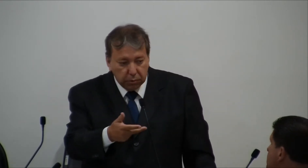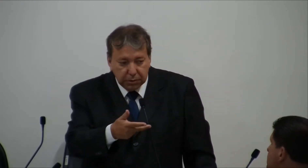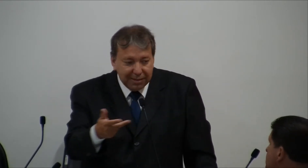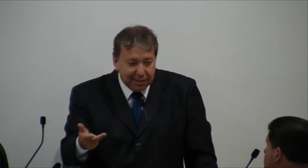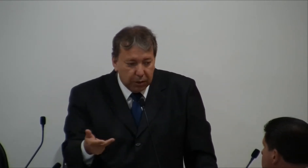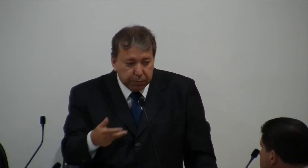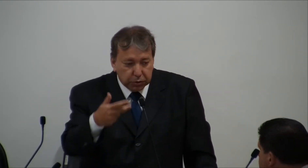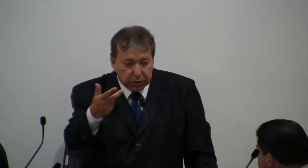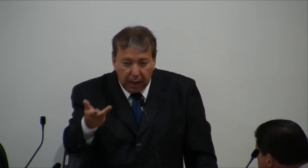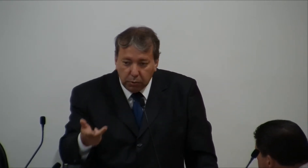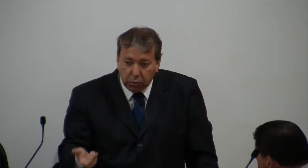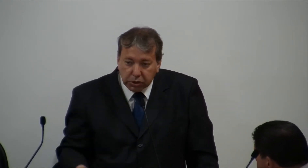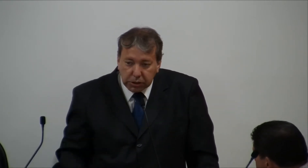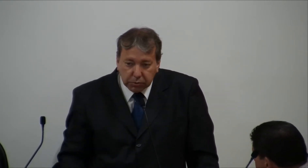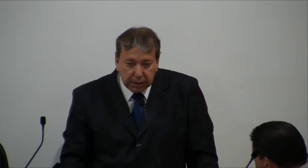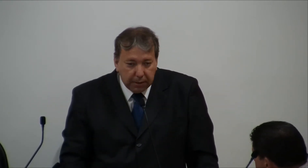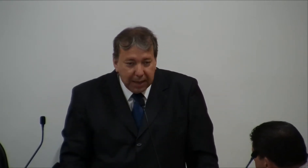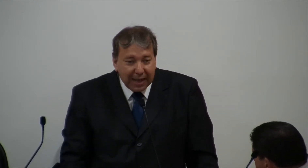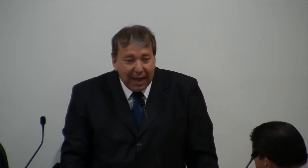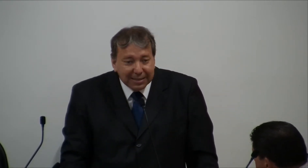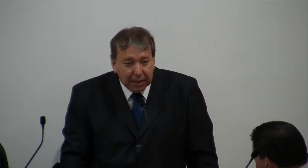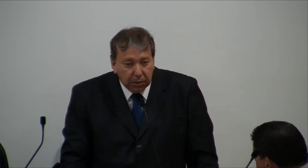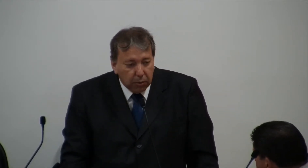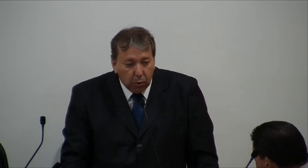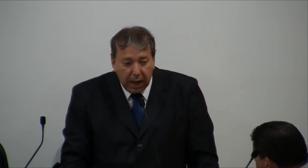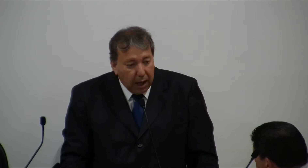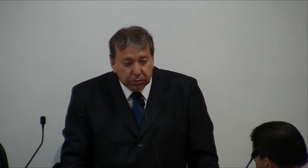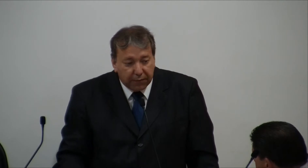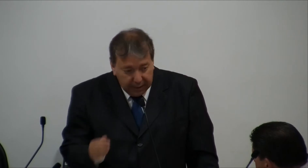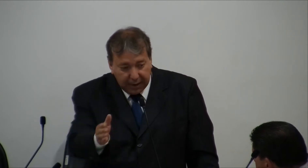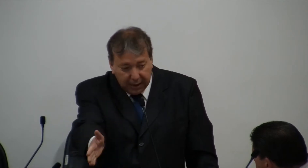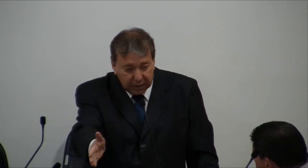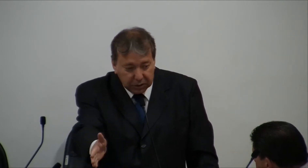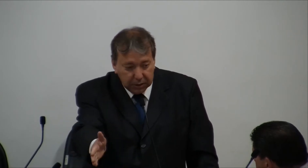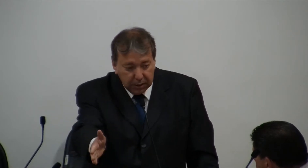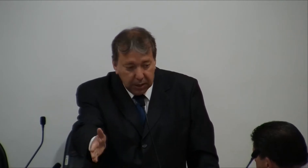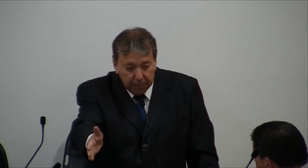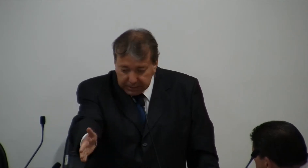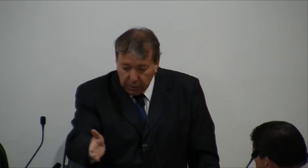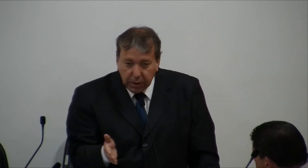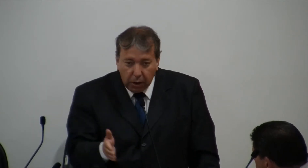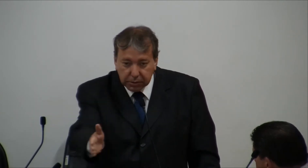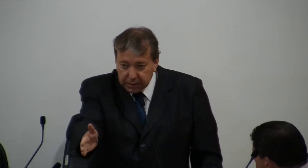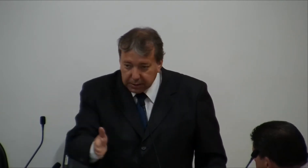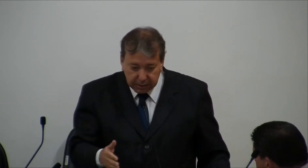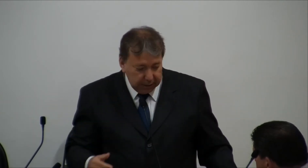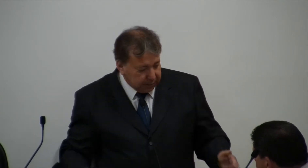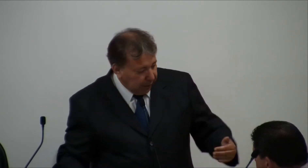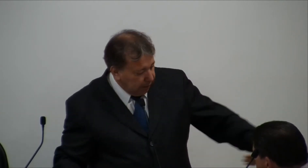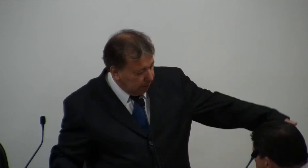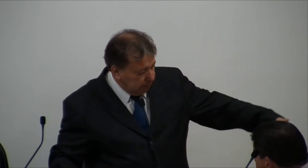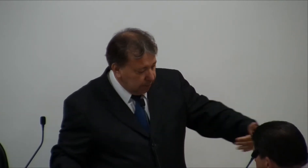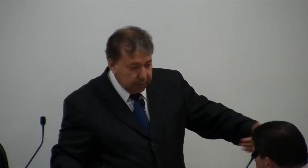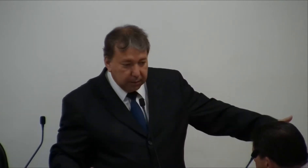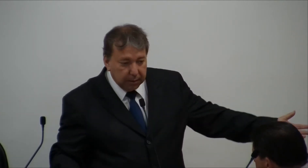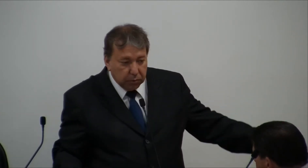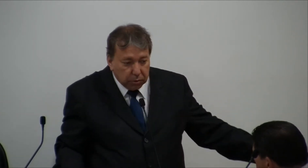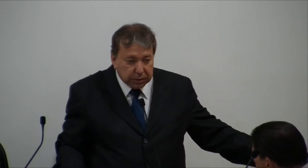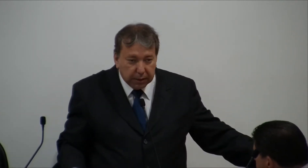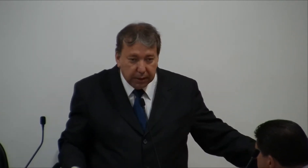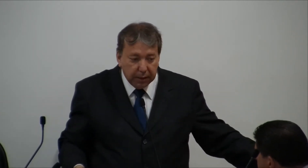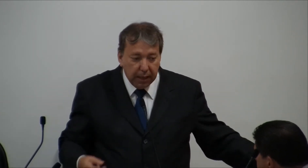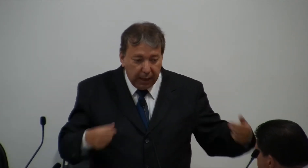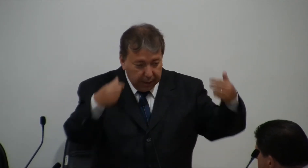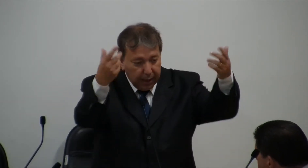estou aqui o dia inteiro, preciso sair, não consigo sair da minha casa. O carro estava na garagem. Para sair o carro, tinha que sair e